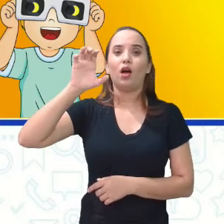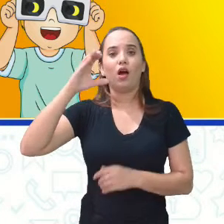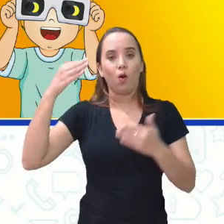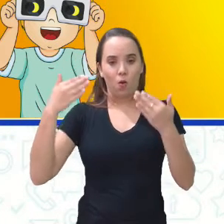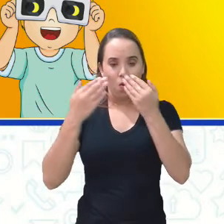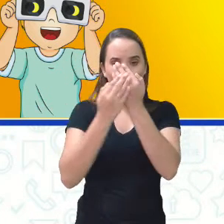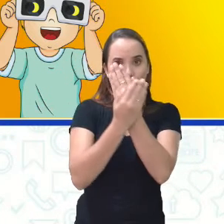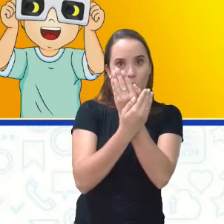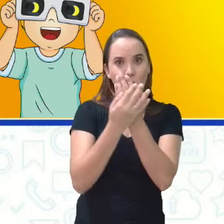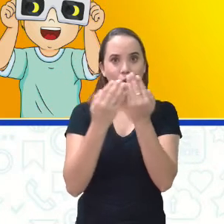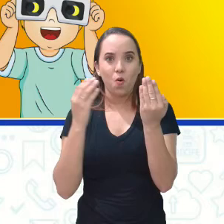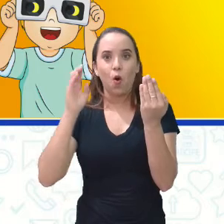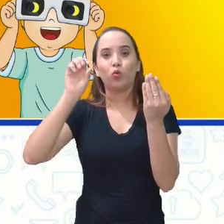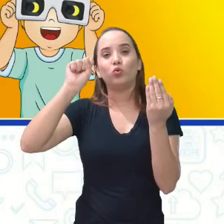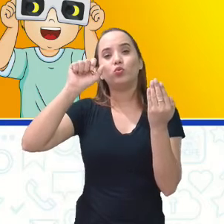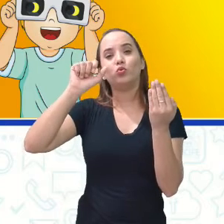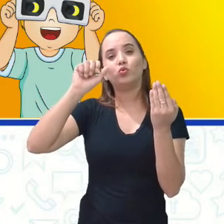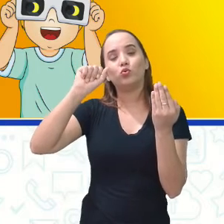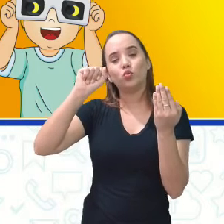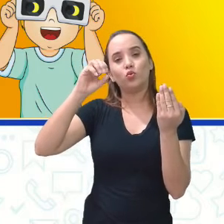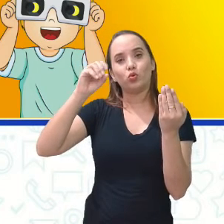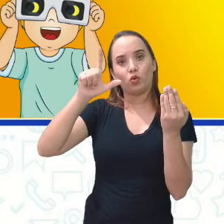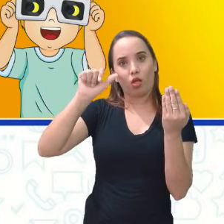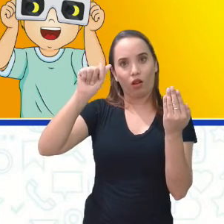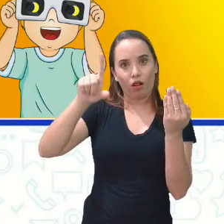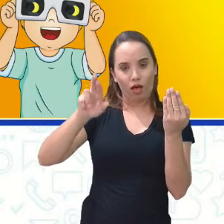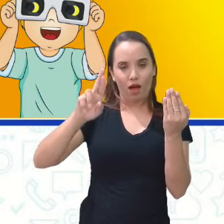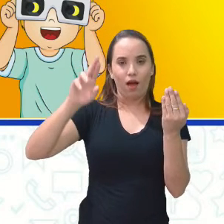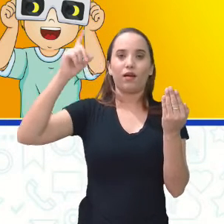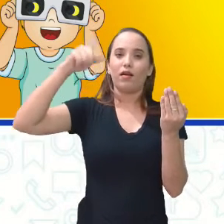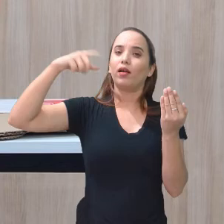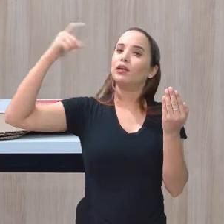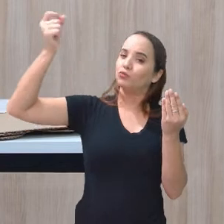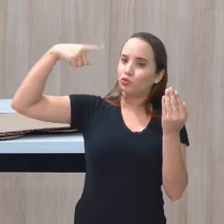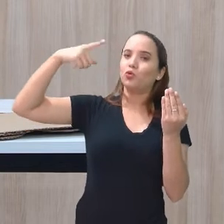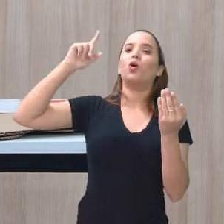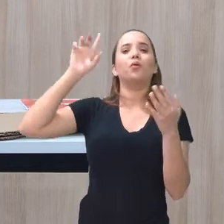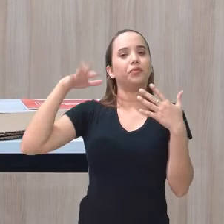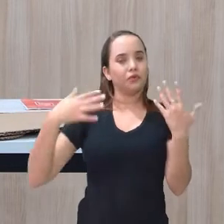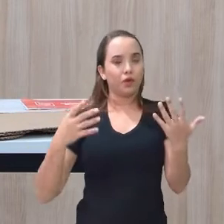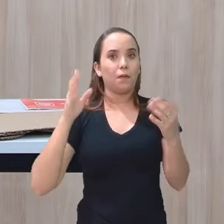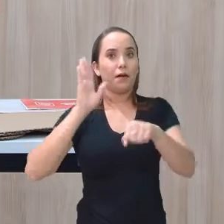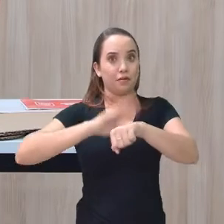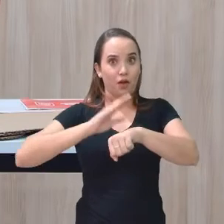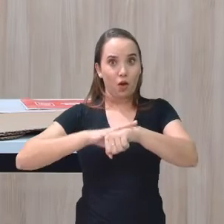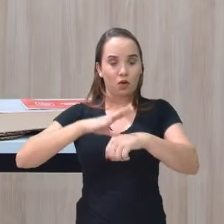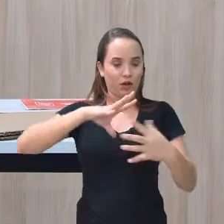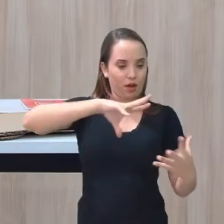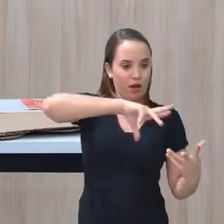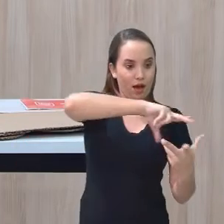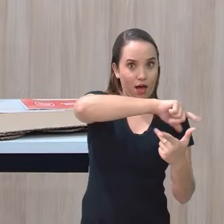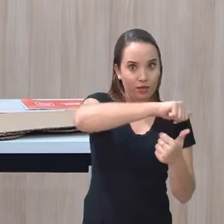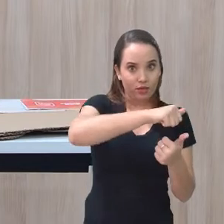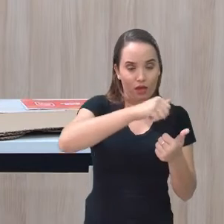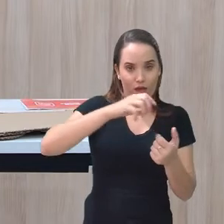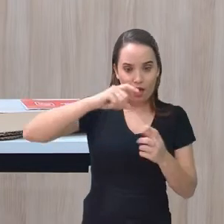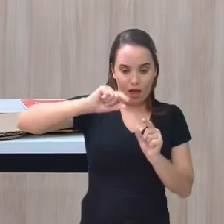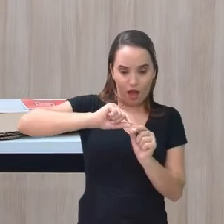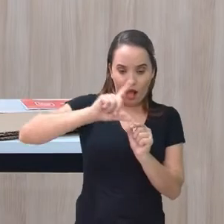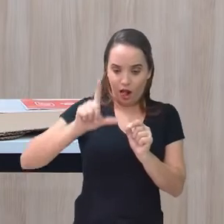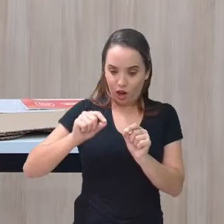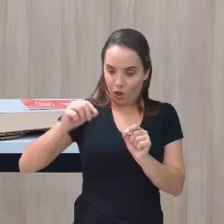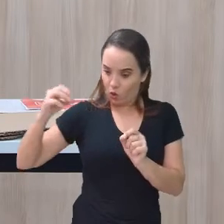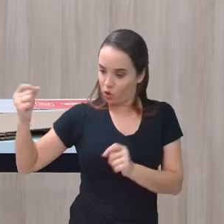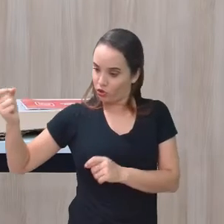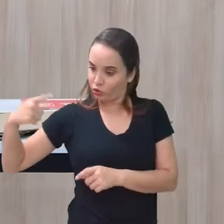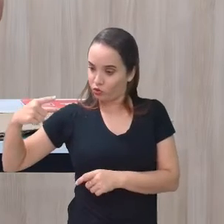na frente do Sol. Então, aí a gente começa a perceber que esses acontecimentos a gente já viu.